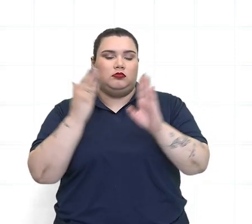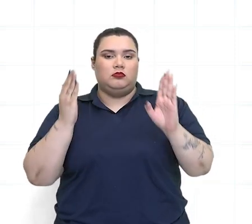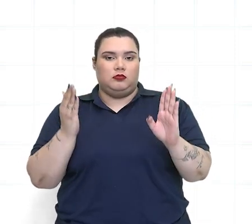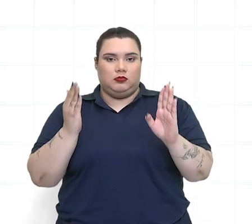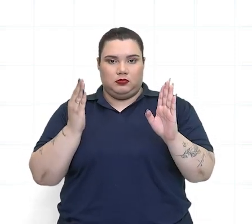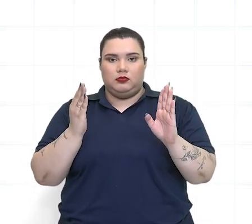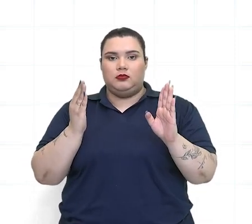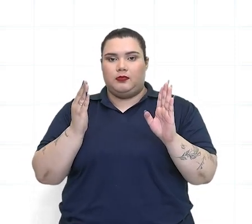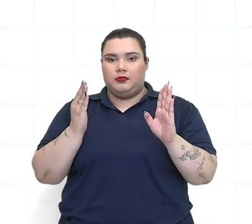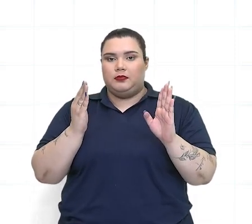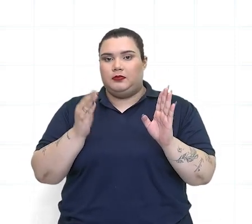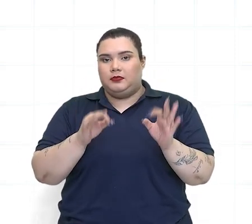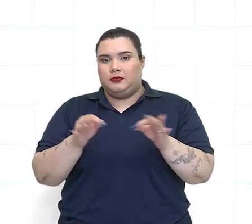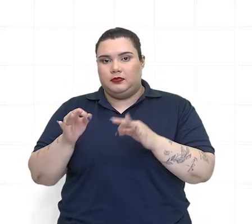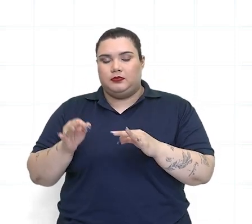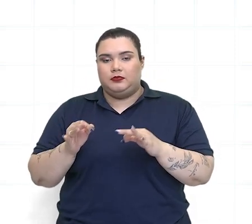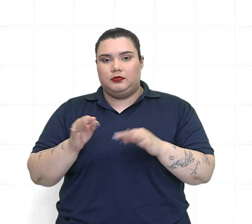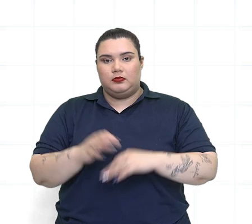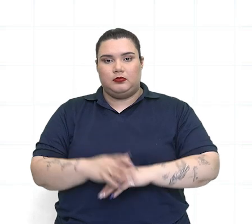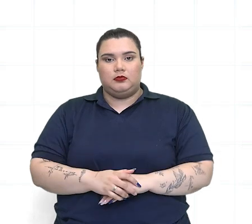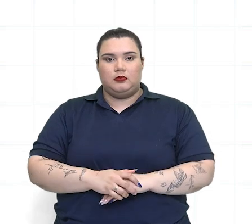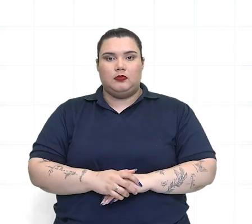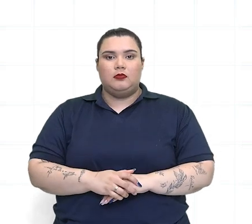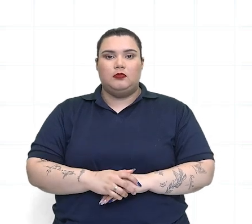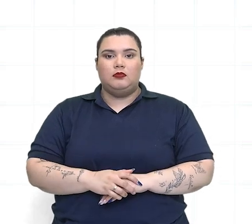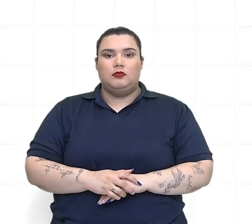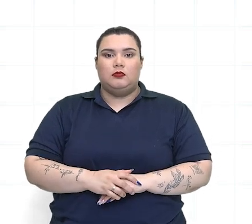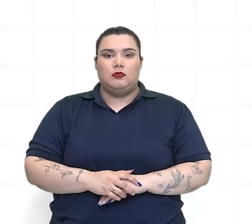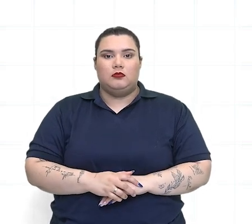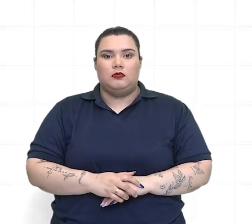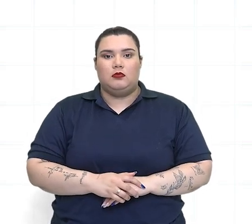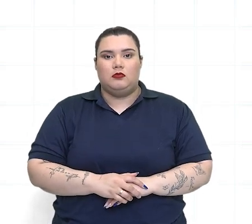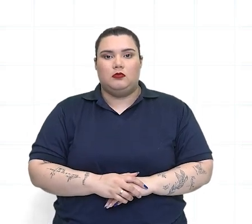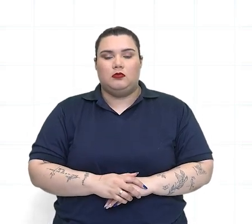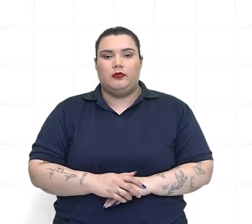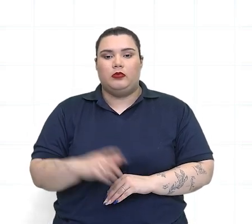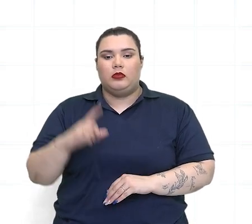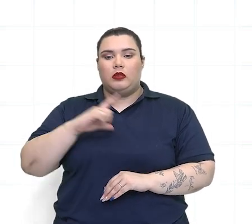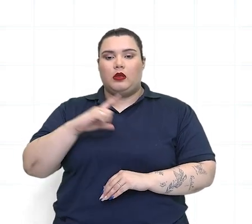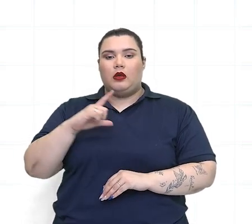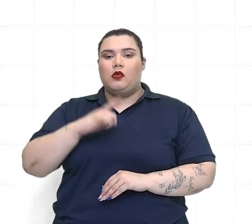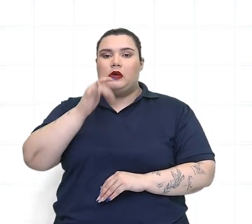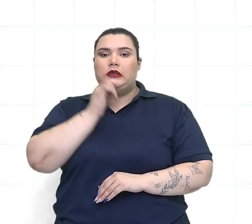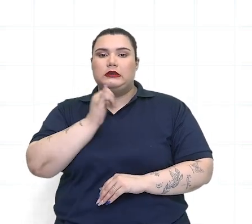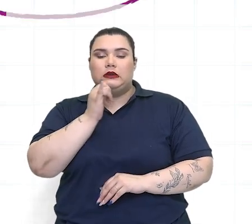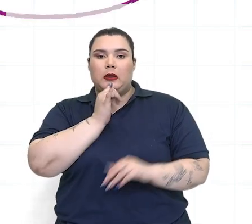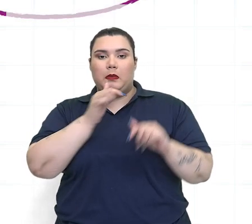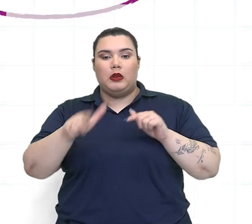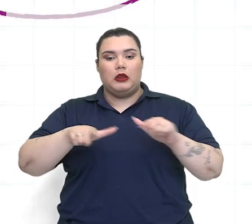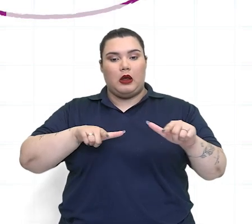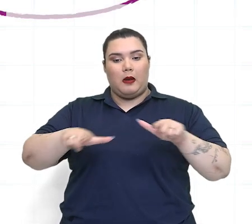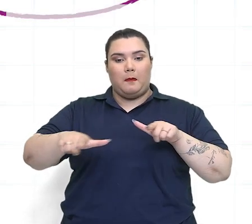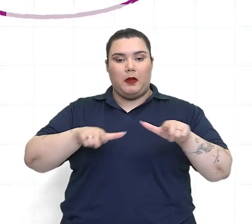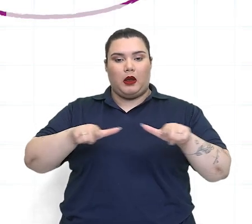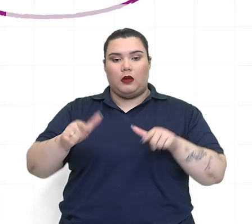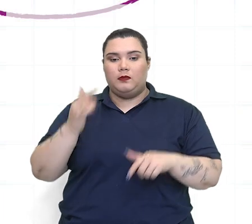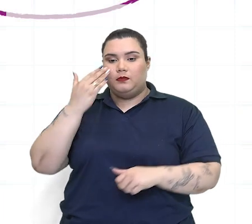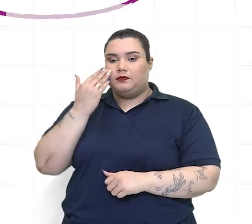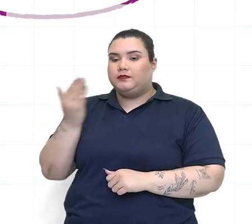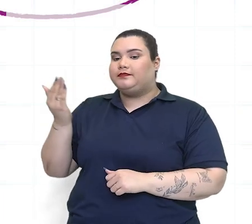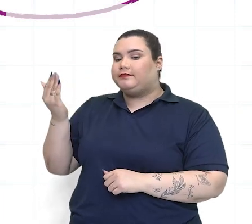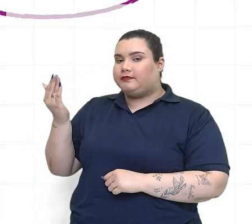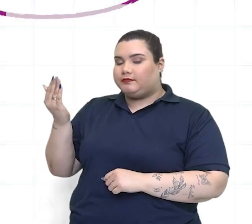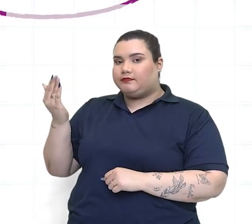recortou dentro dessa violência. Temos o exemplo de trabalho também,